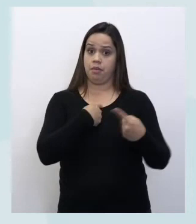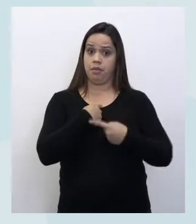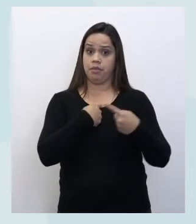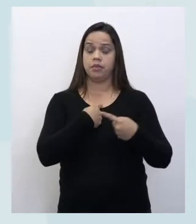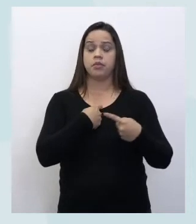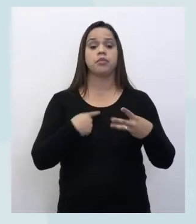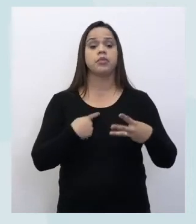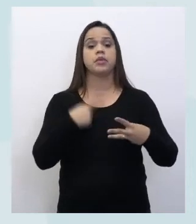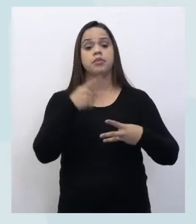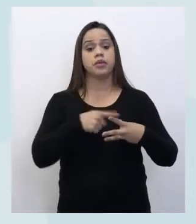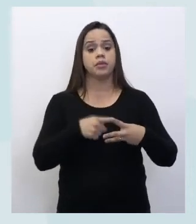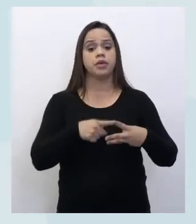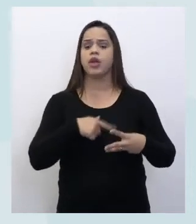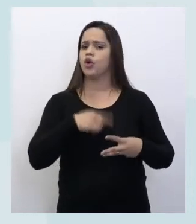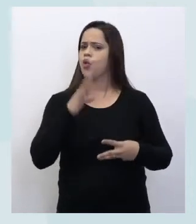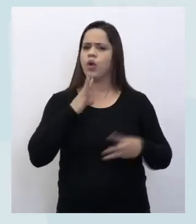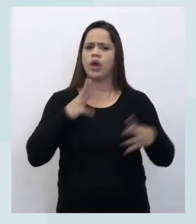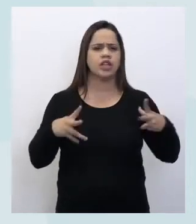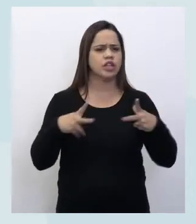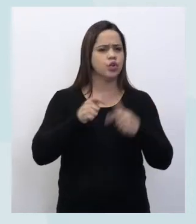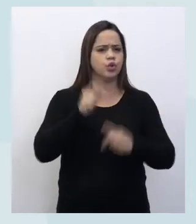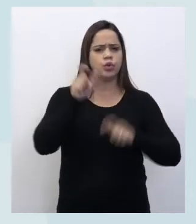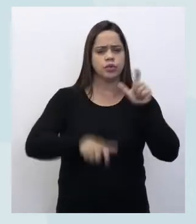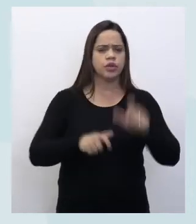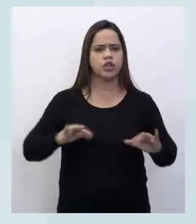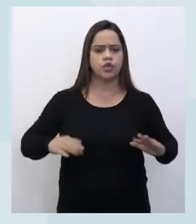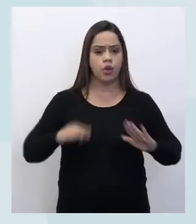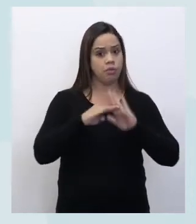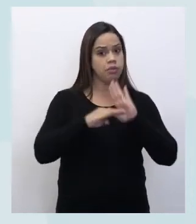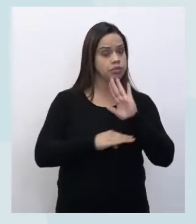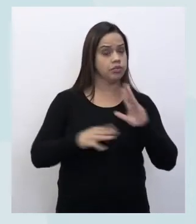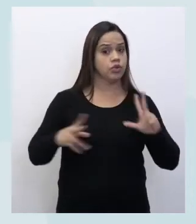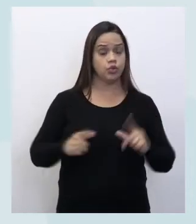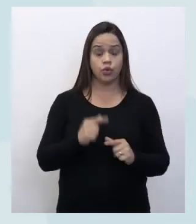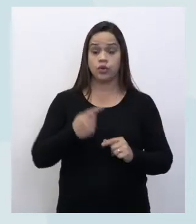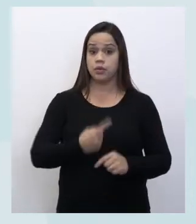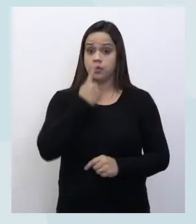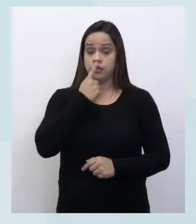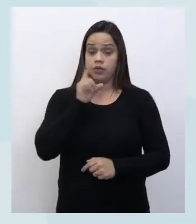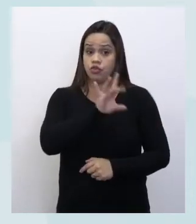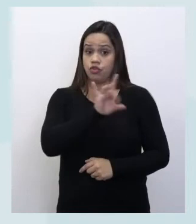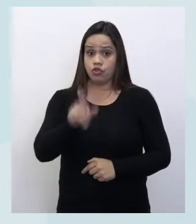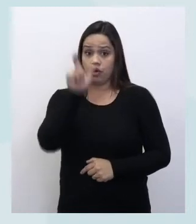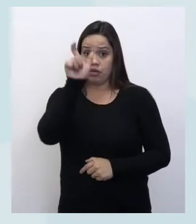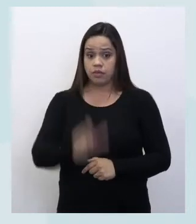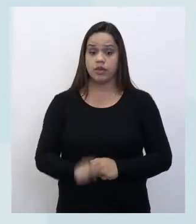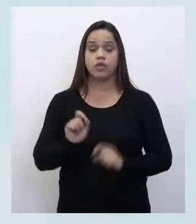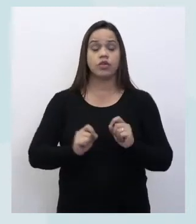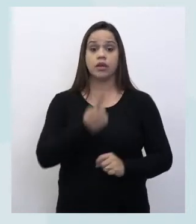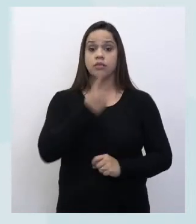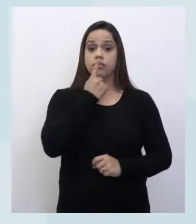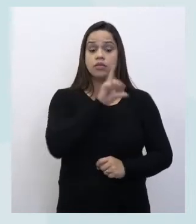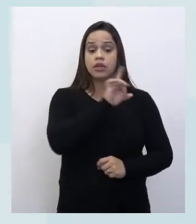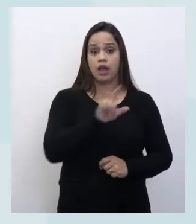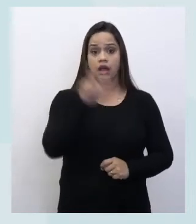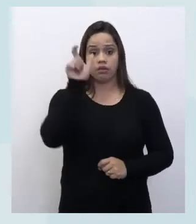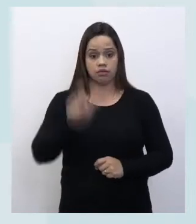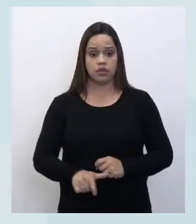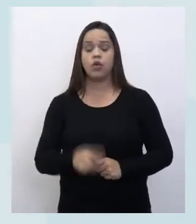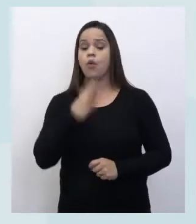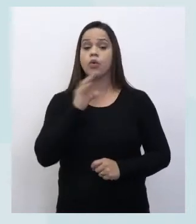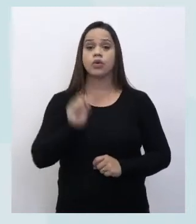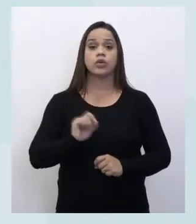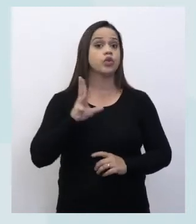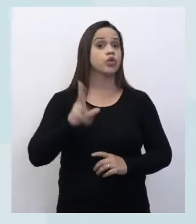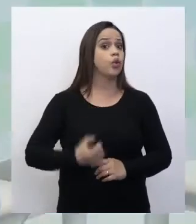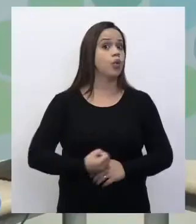tudo sobre os personagens, o enredo e passa no íntimo das personagens. E o que passa no íntimo das personagens? Conhecendo suas